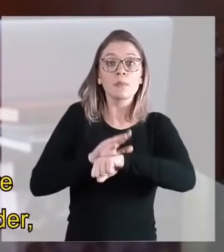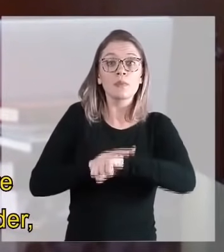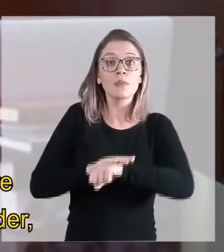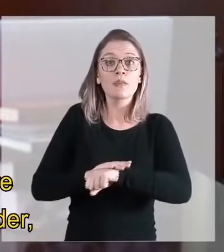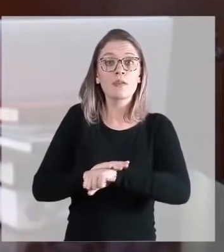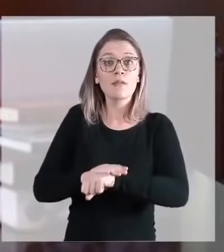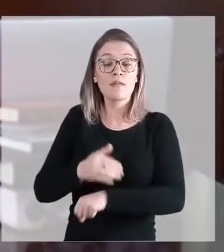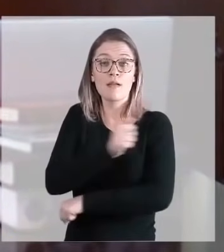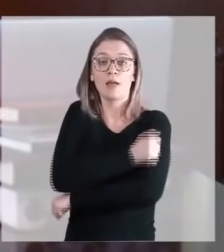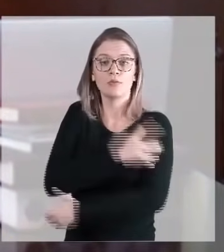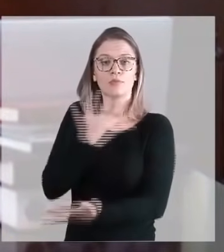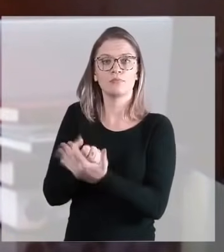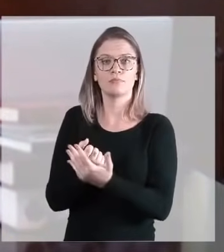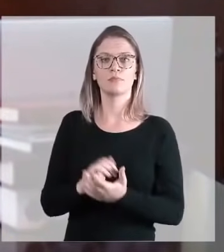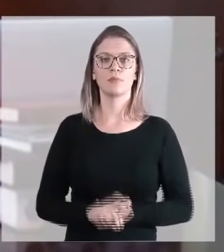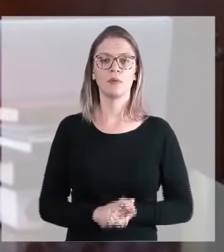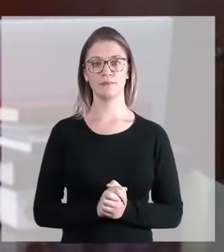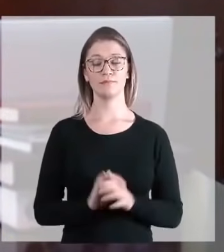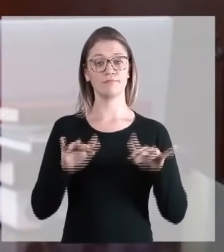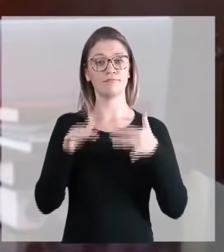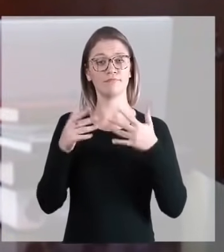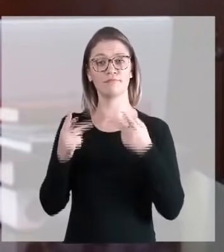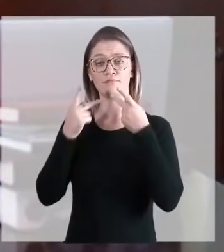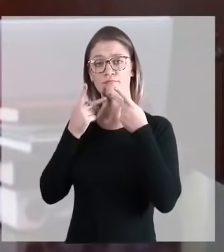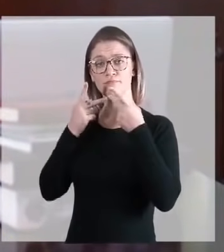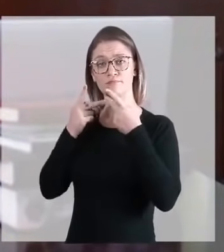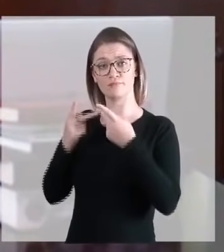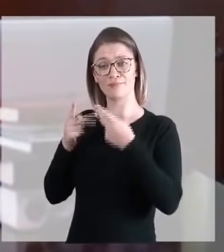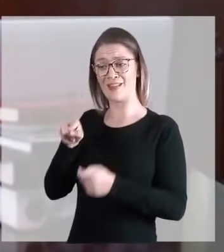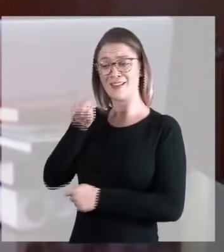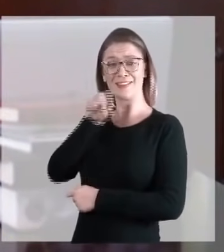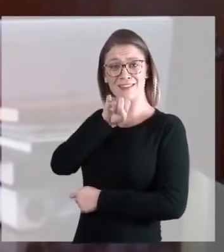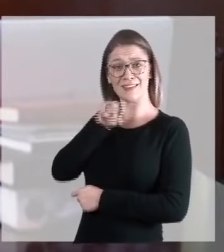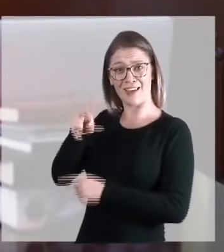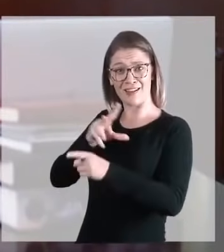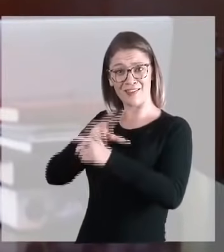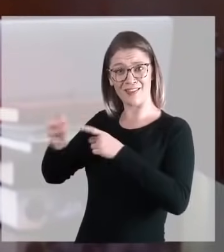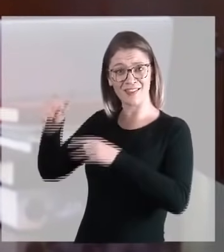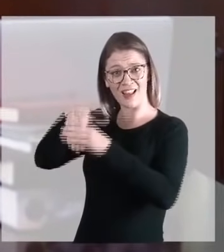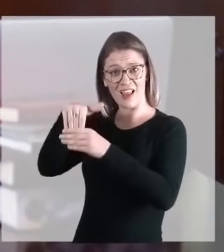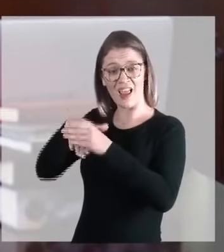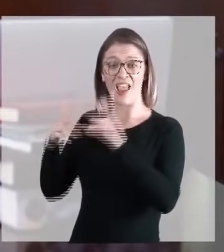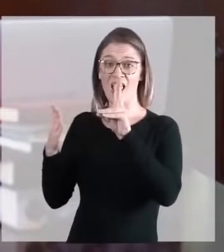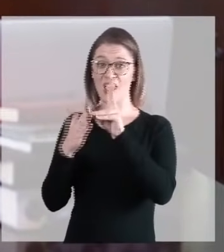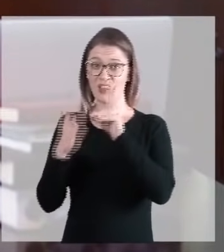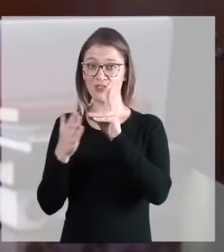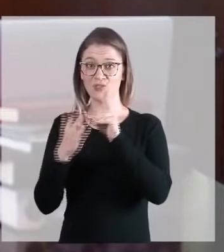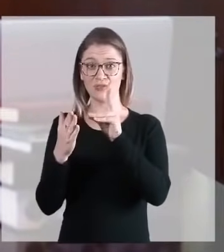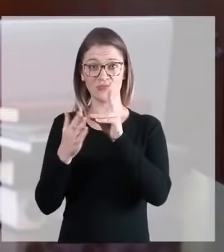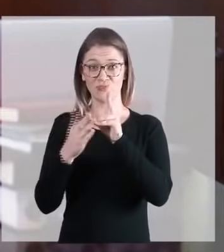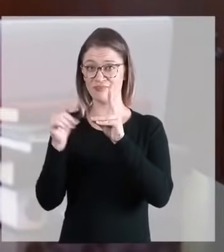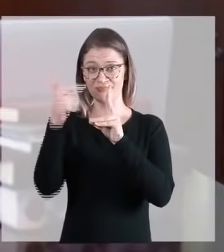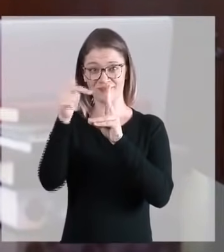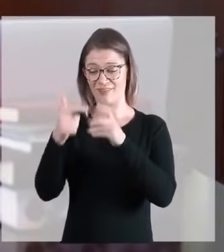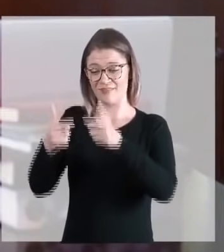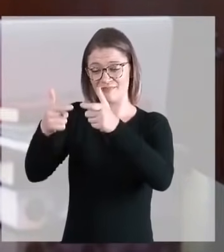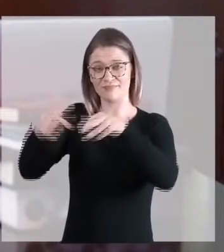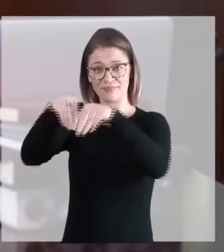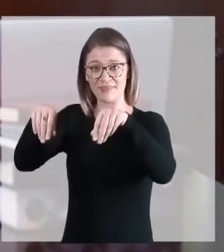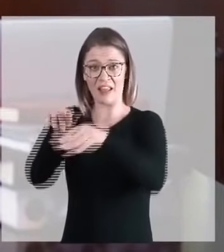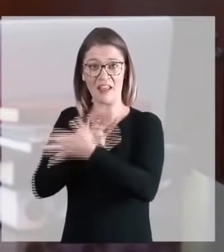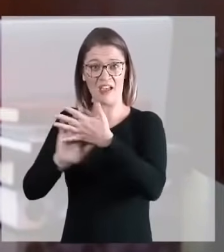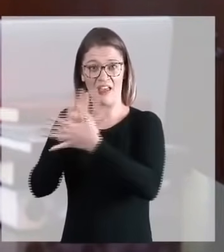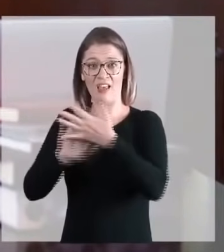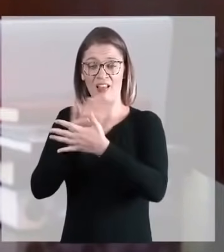como proceder. Não documentou, não gravou essa conversa, até o momento em que a professora decidiu então falar mal